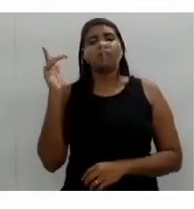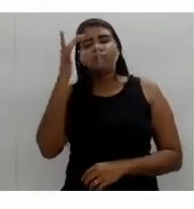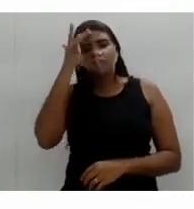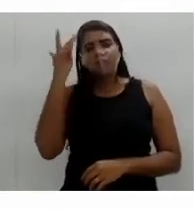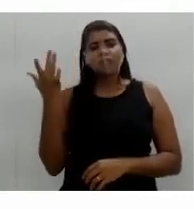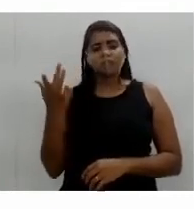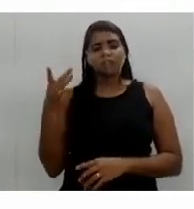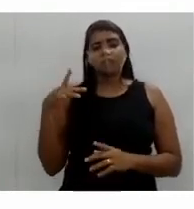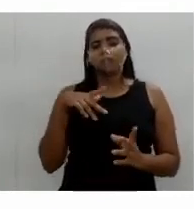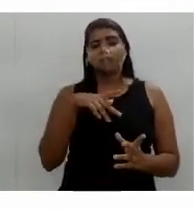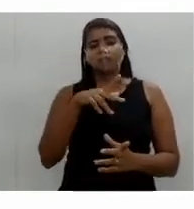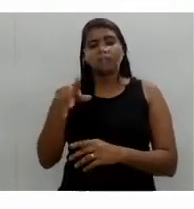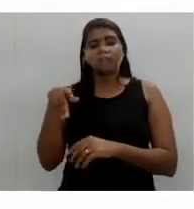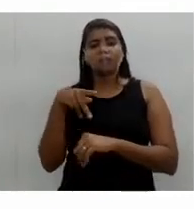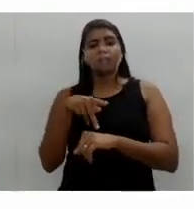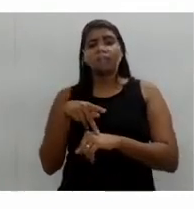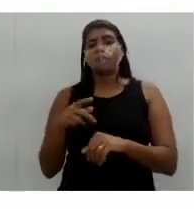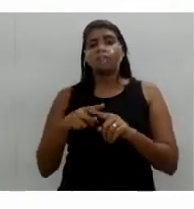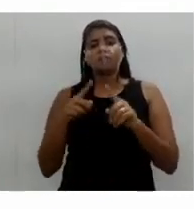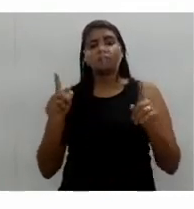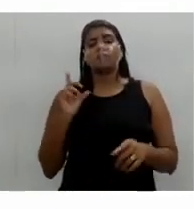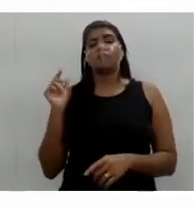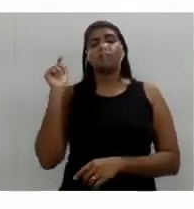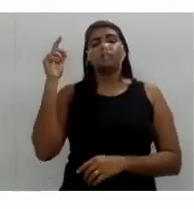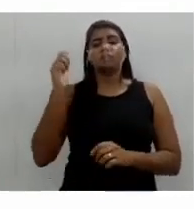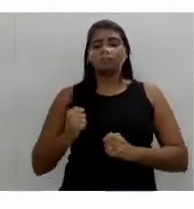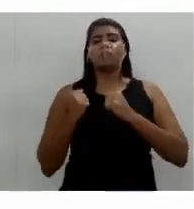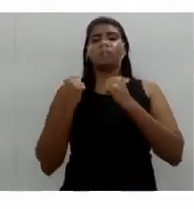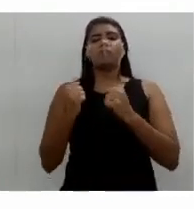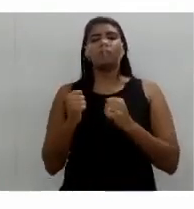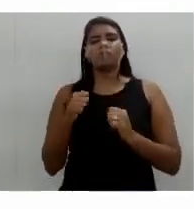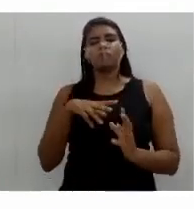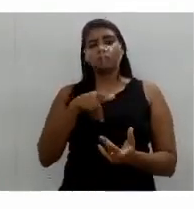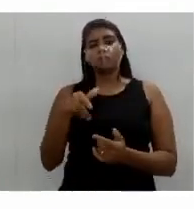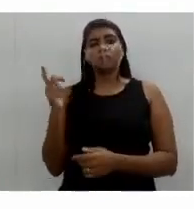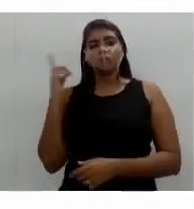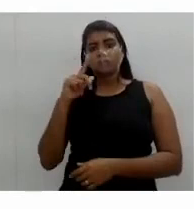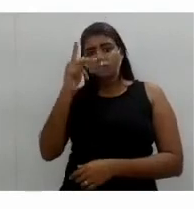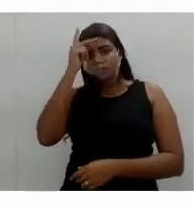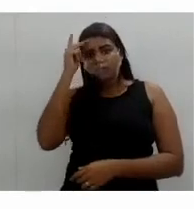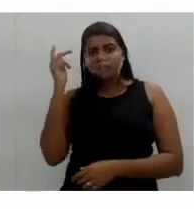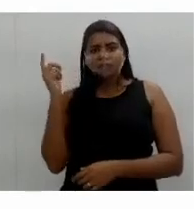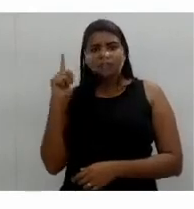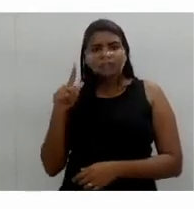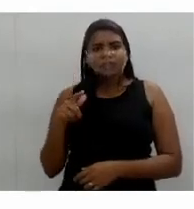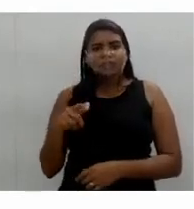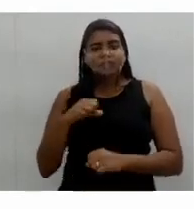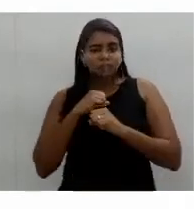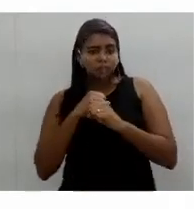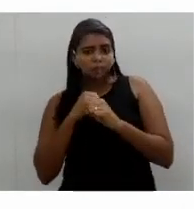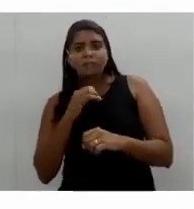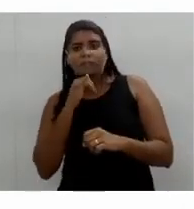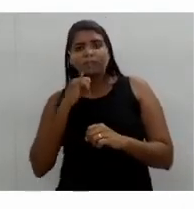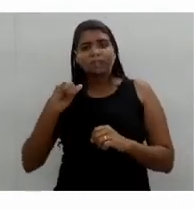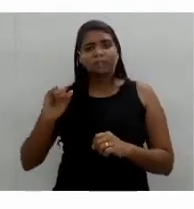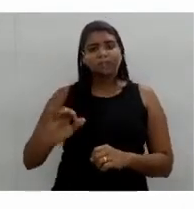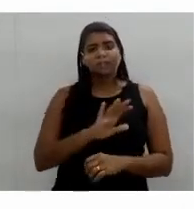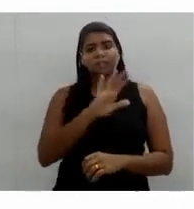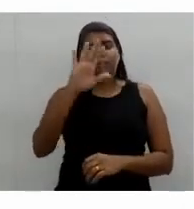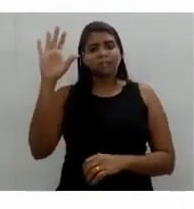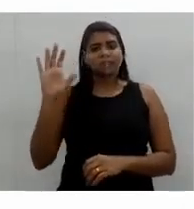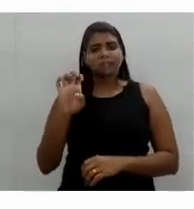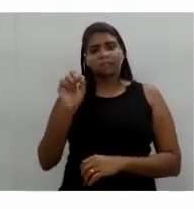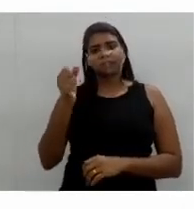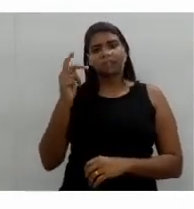mais poderosa do mundo, né? E quem conseguisse vencer a corrida espacial, como é conhecida na época, né? Seria a